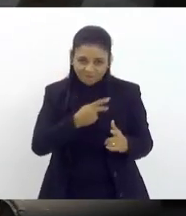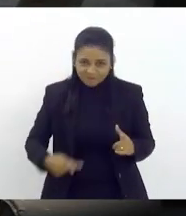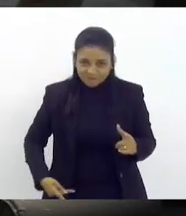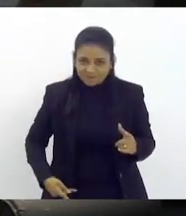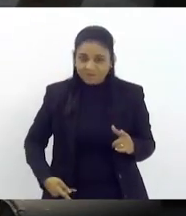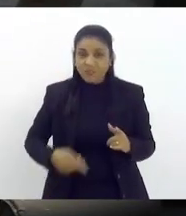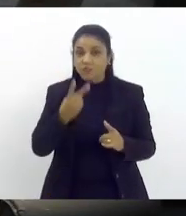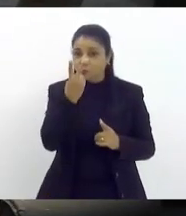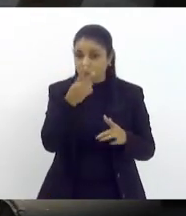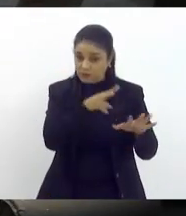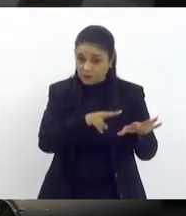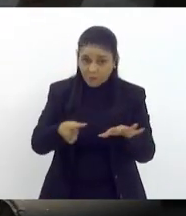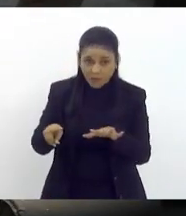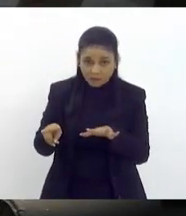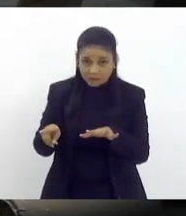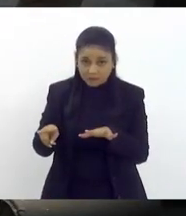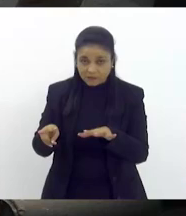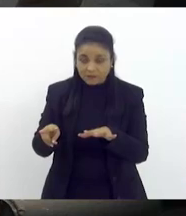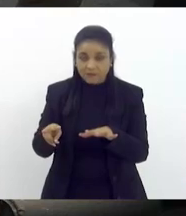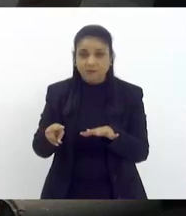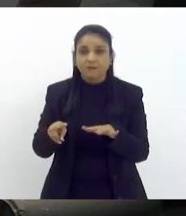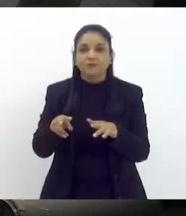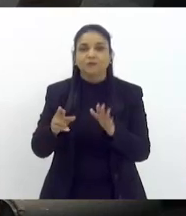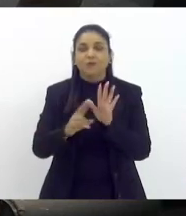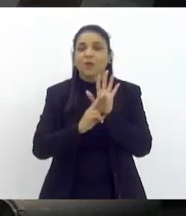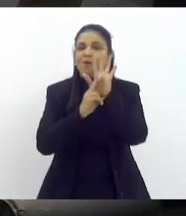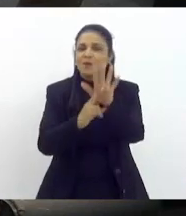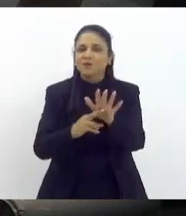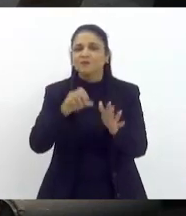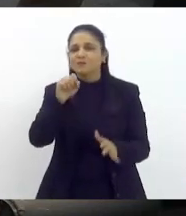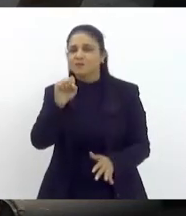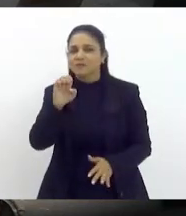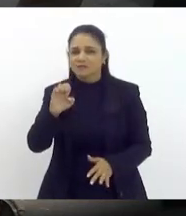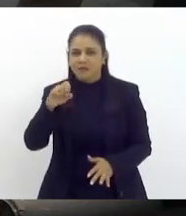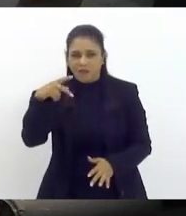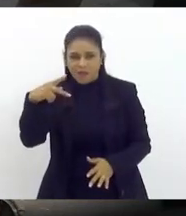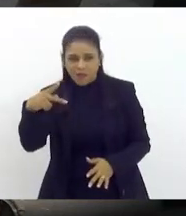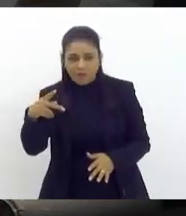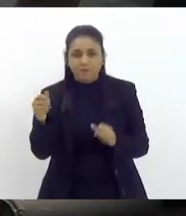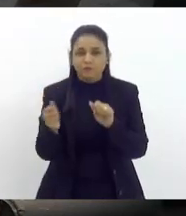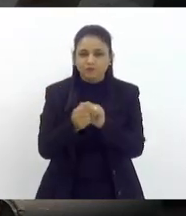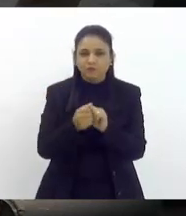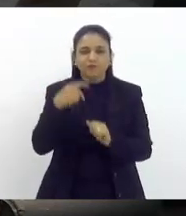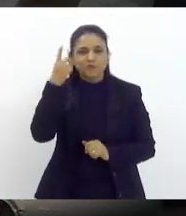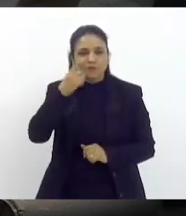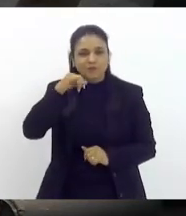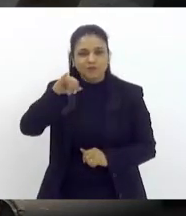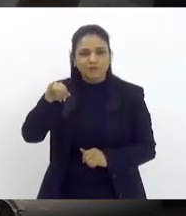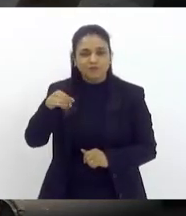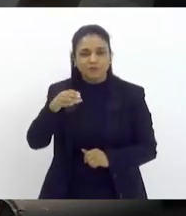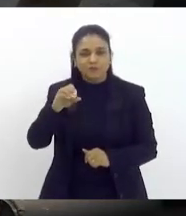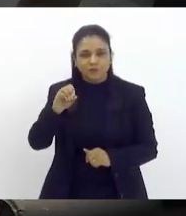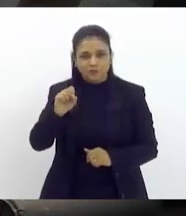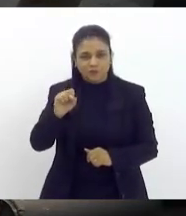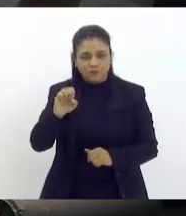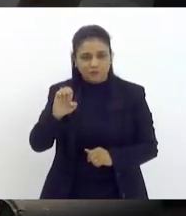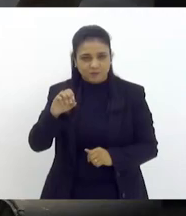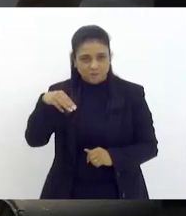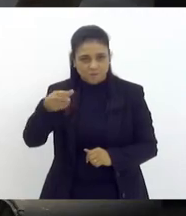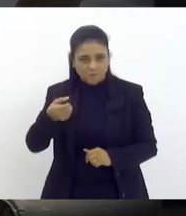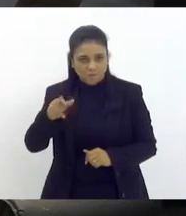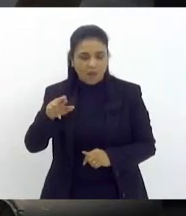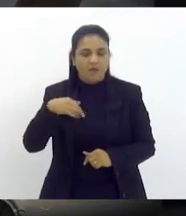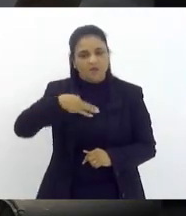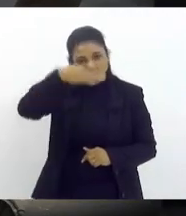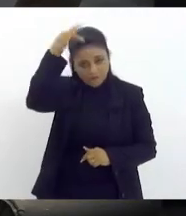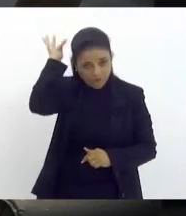há duas semanas já os representantes do CEP junto do deputado Professor José Mário Deputado Flávio serafini muitos outros de